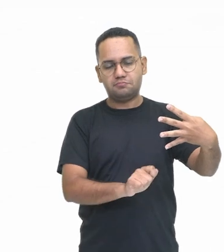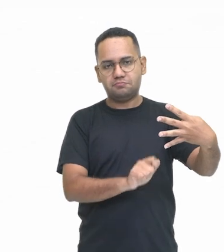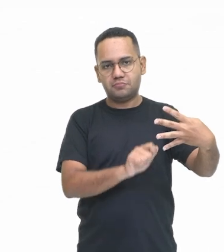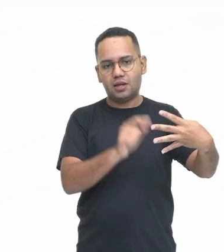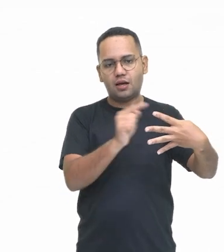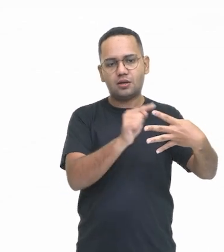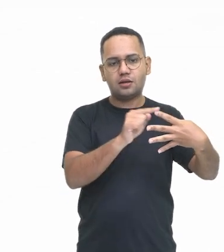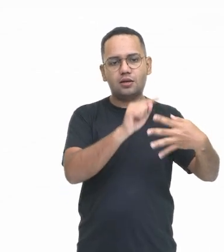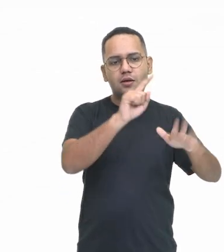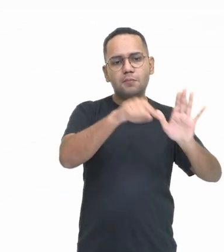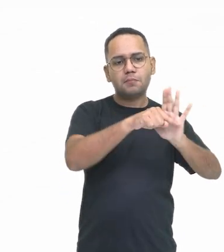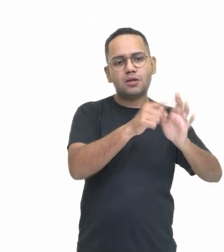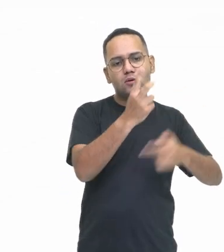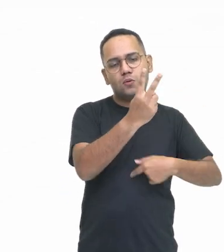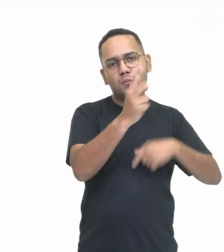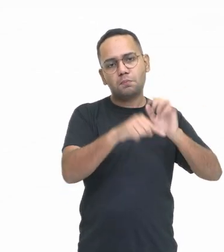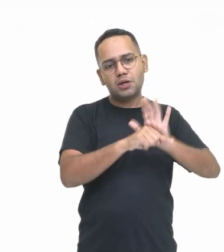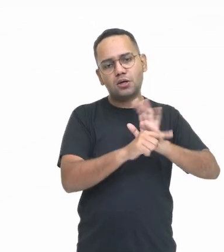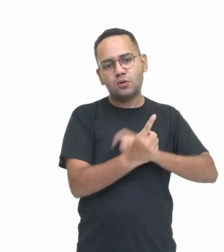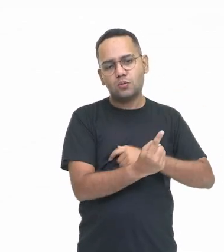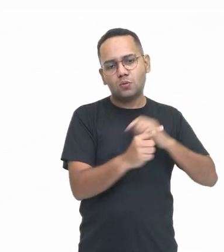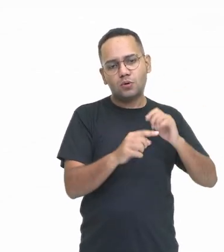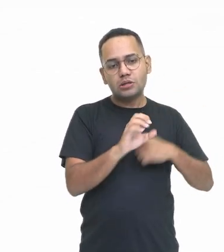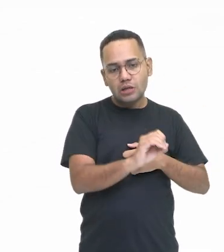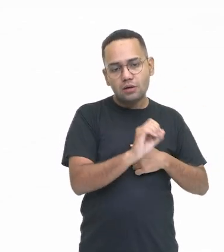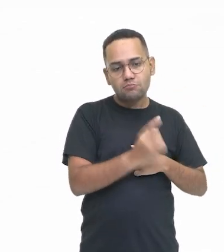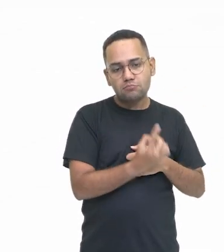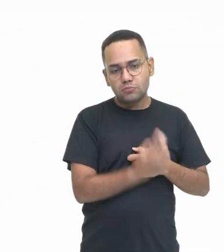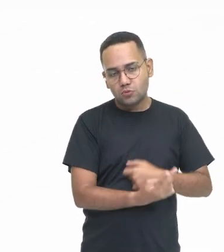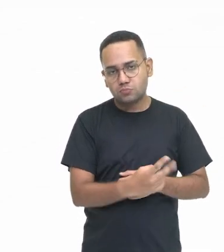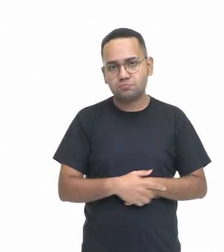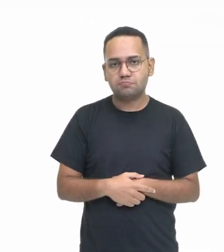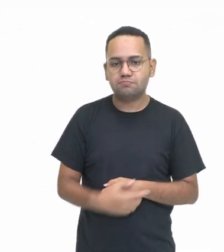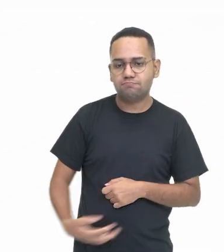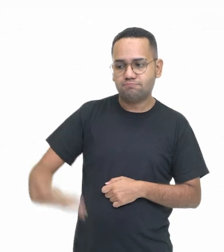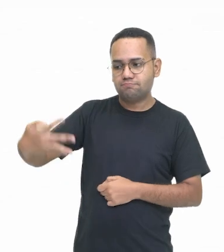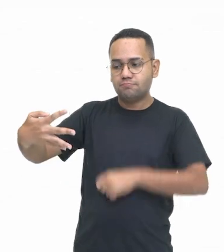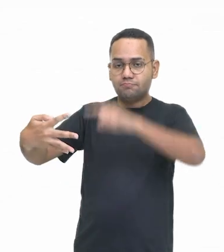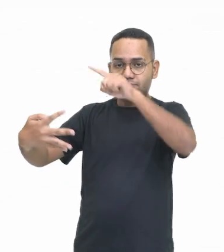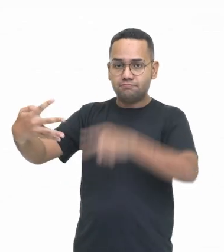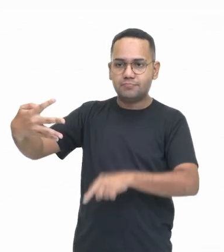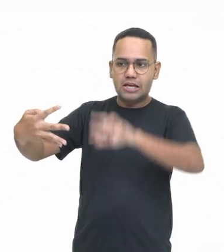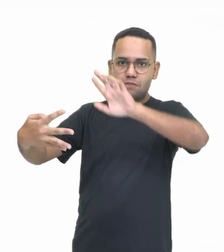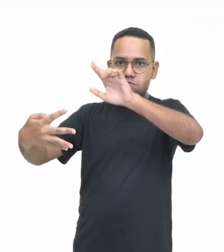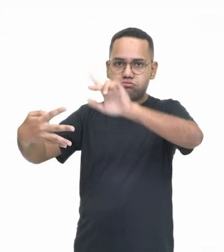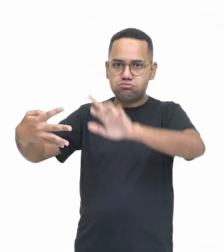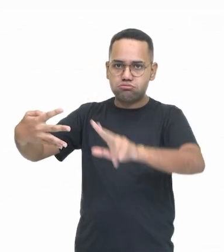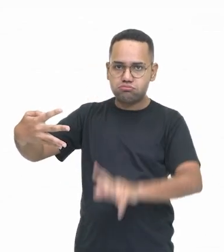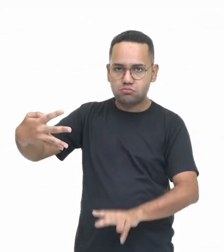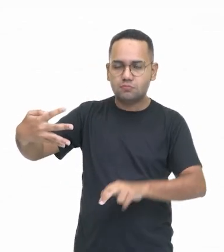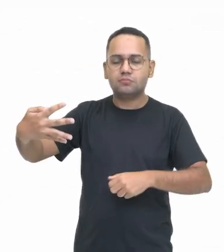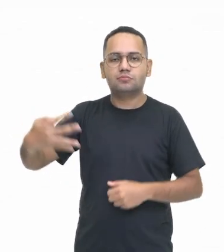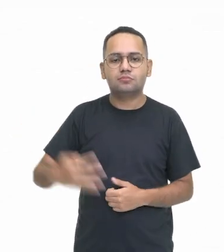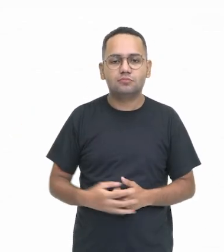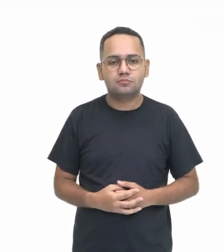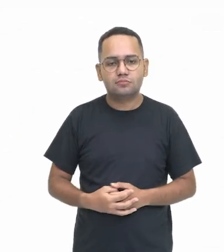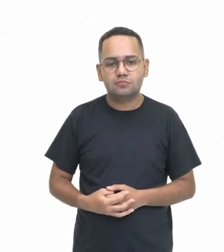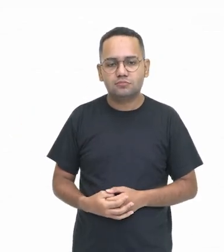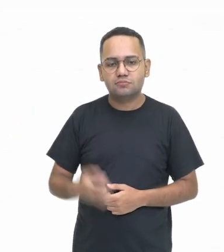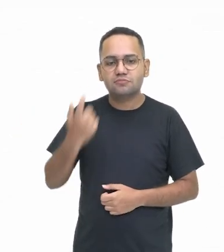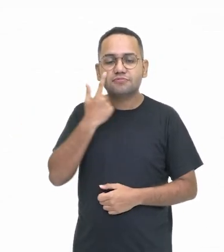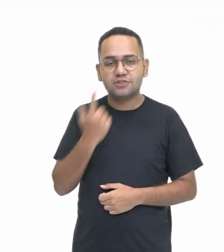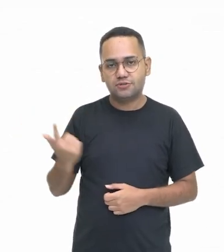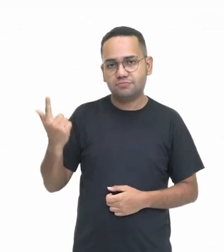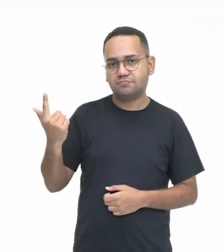-2, -1, 0, 1 e 2. E no conjunto B nós temos vários valores aí, né?